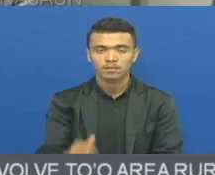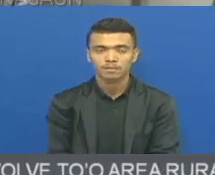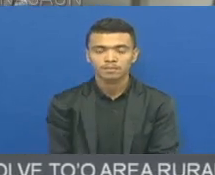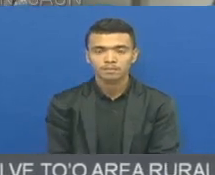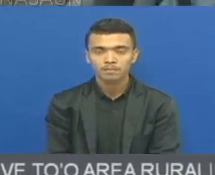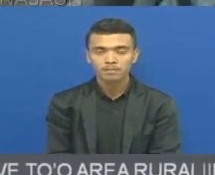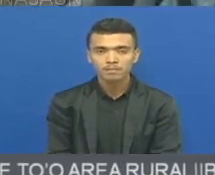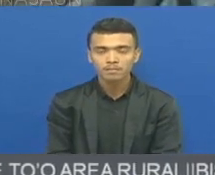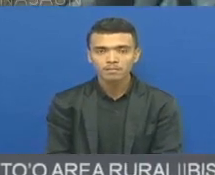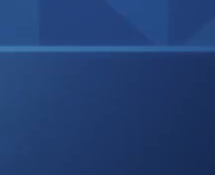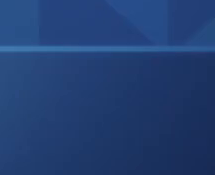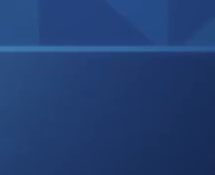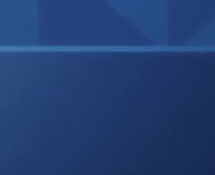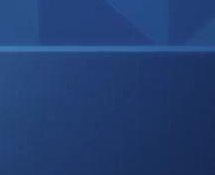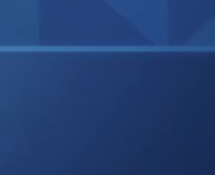ba RTTL.